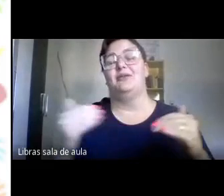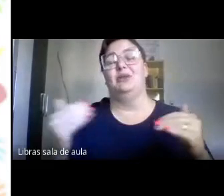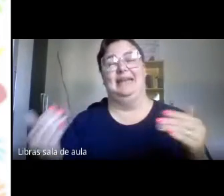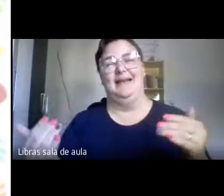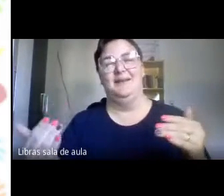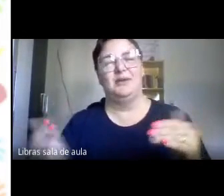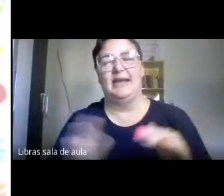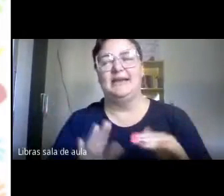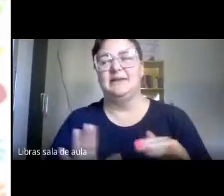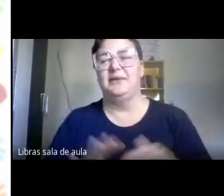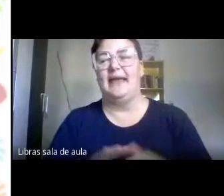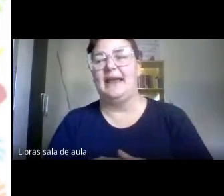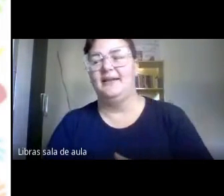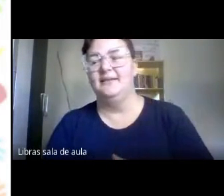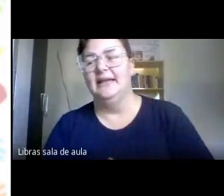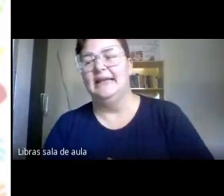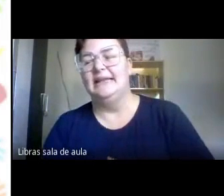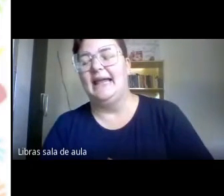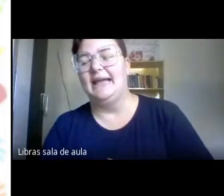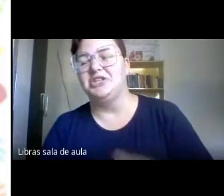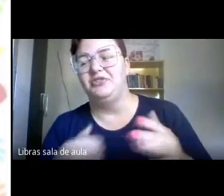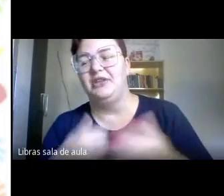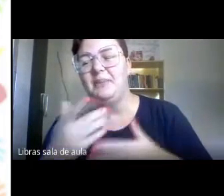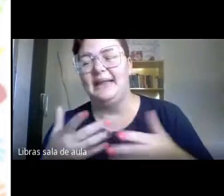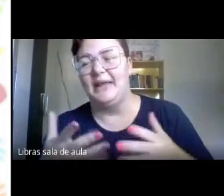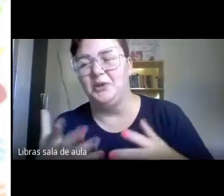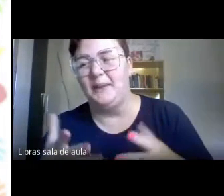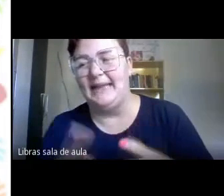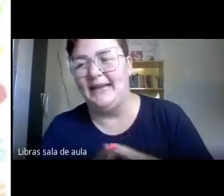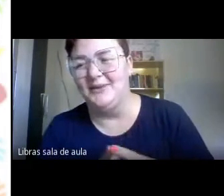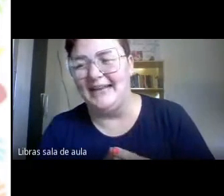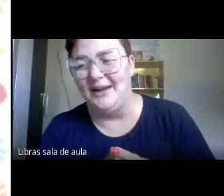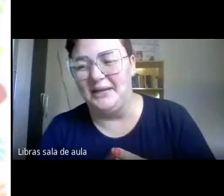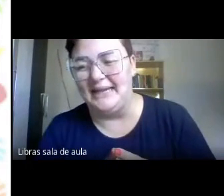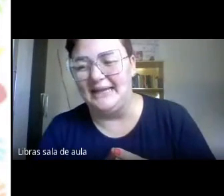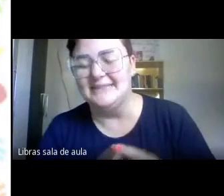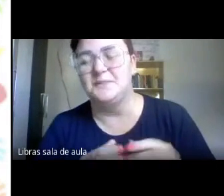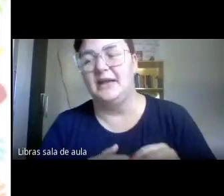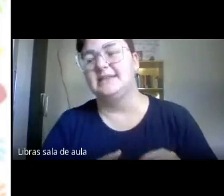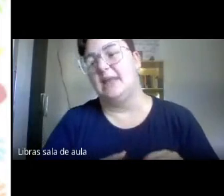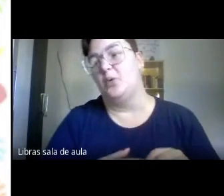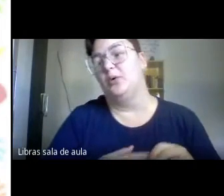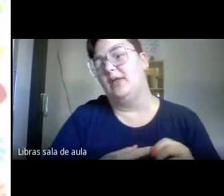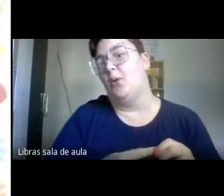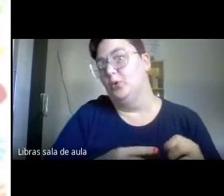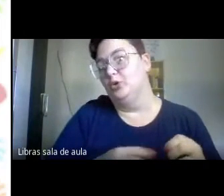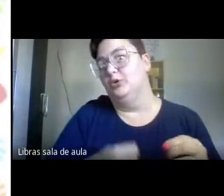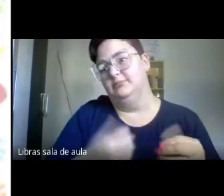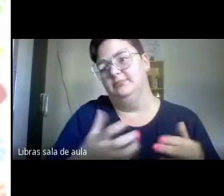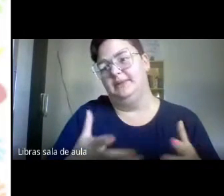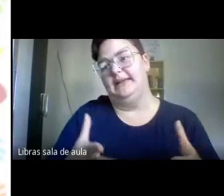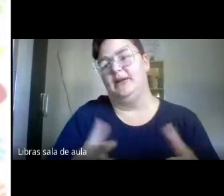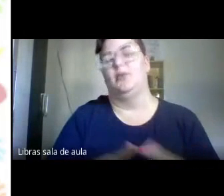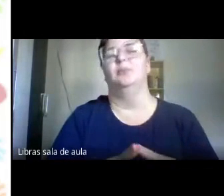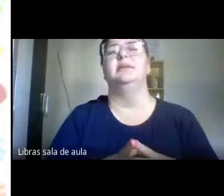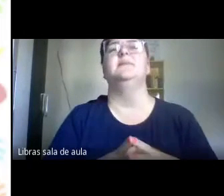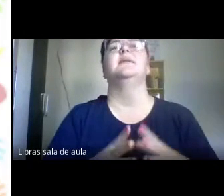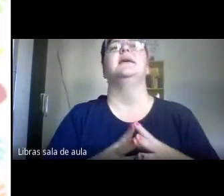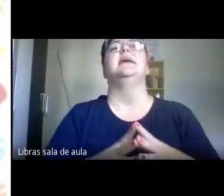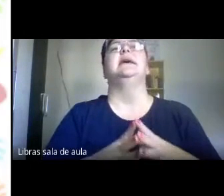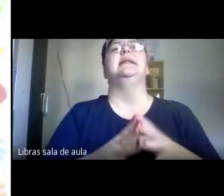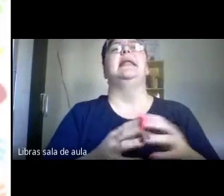a maioria, porque eles não querem, né, que a gente fique metendo o bedelho lá na aula deles, porque eles têm o conteúdo para dar